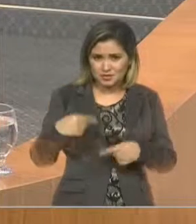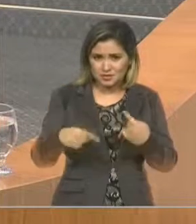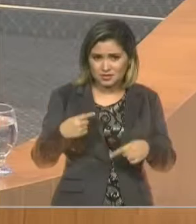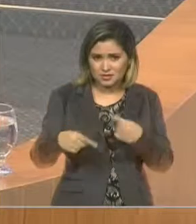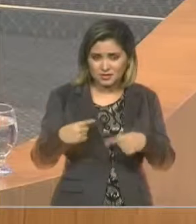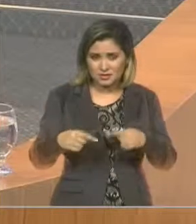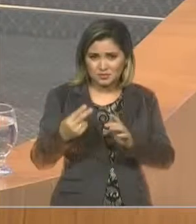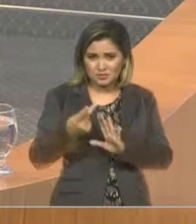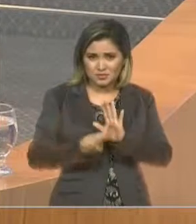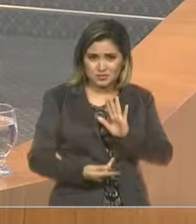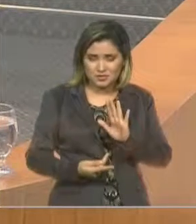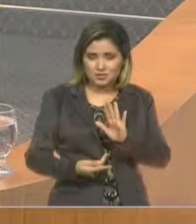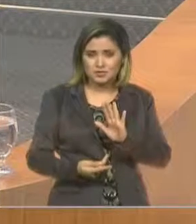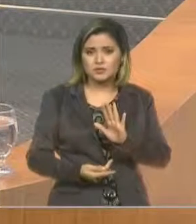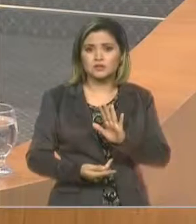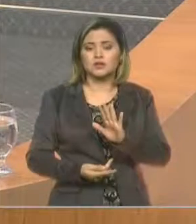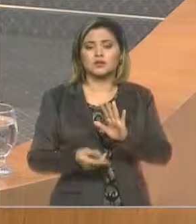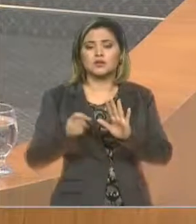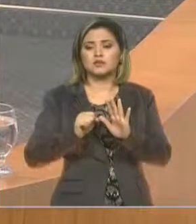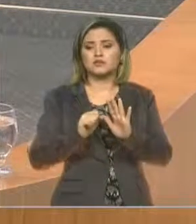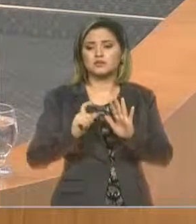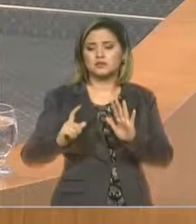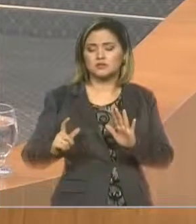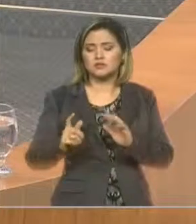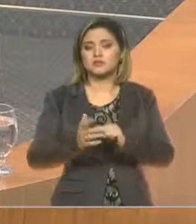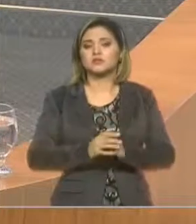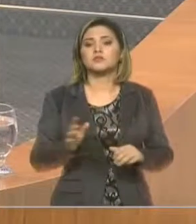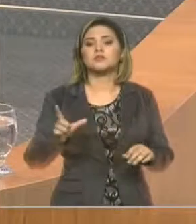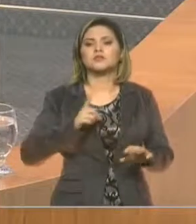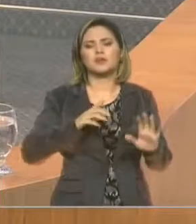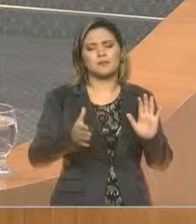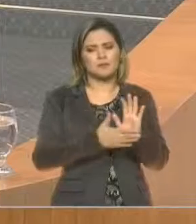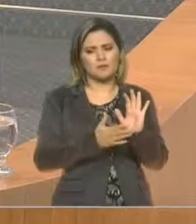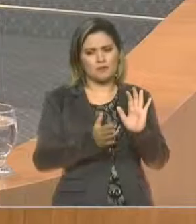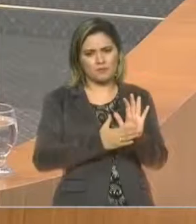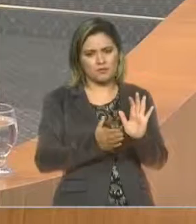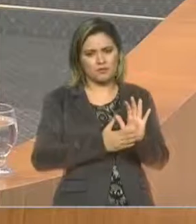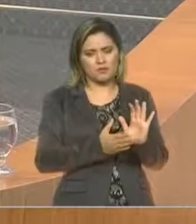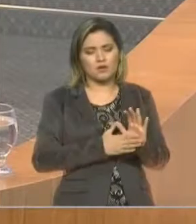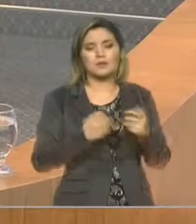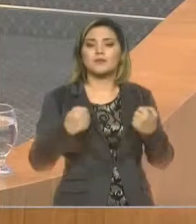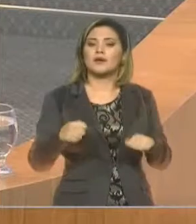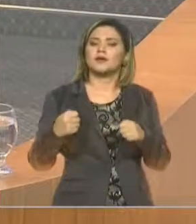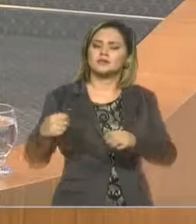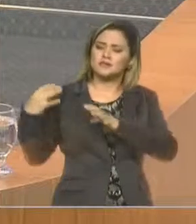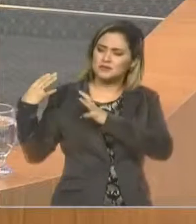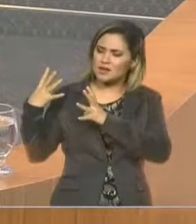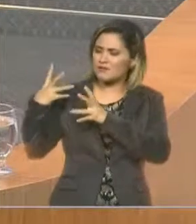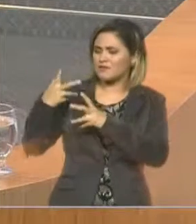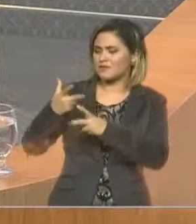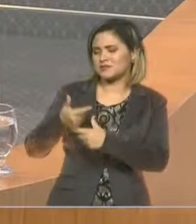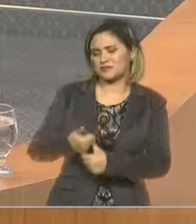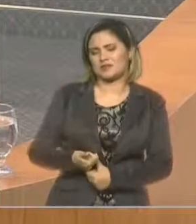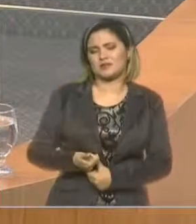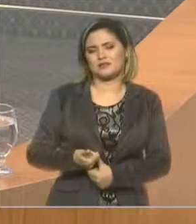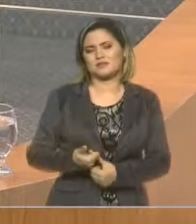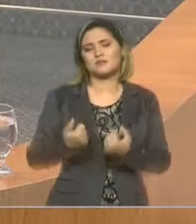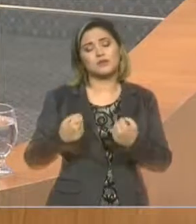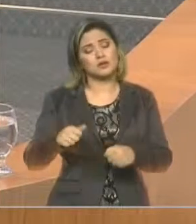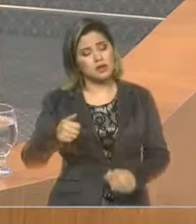Luís, no começo de fevereiro, tem algumas propostas que elas precisam ser revistas. Algumas coisas são